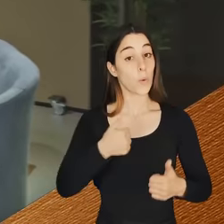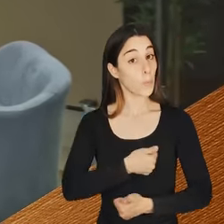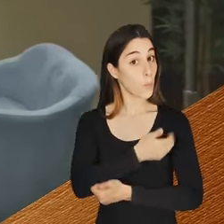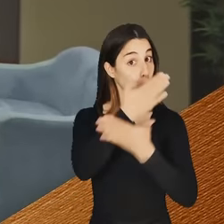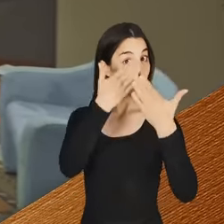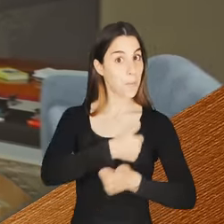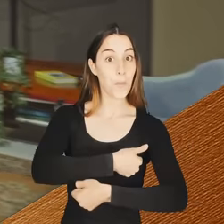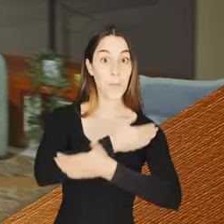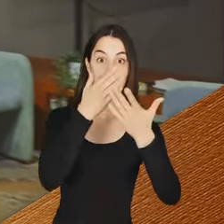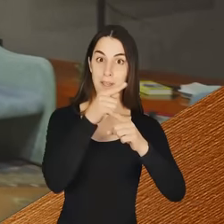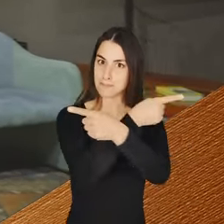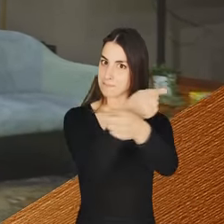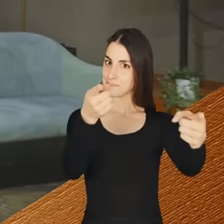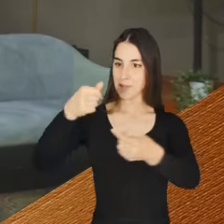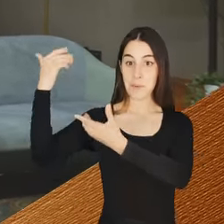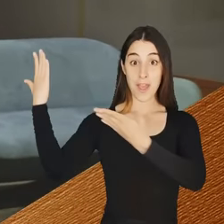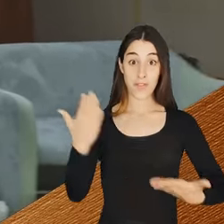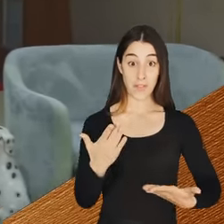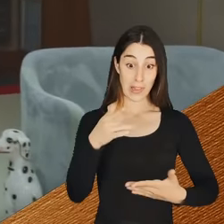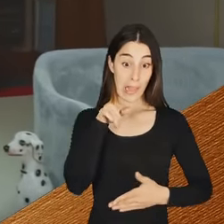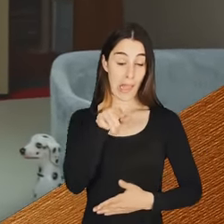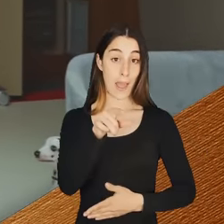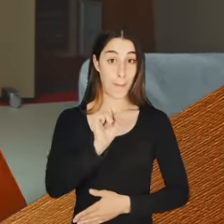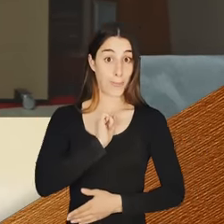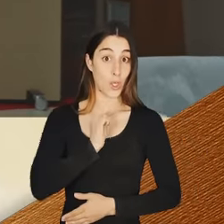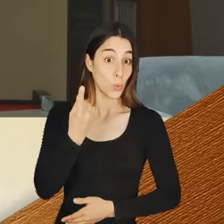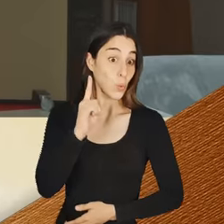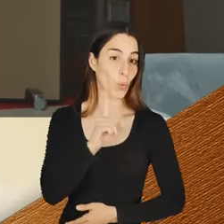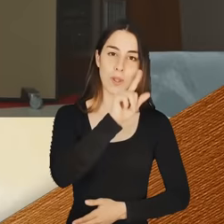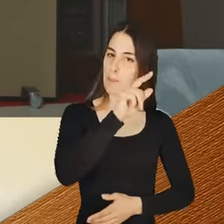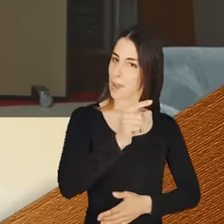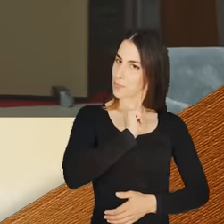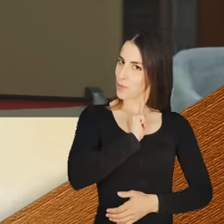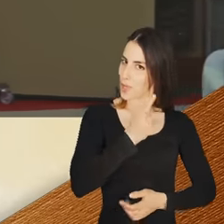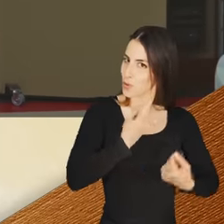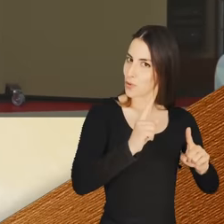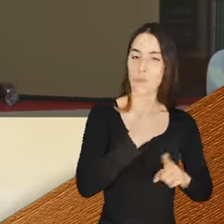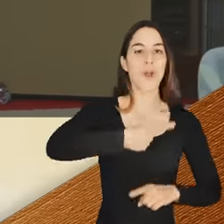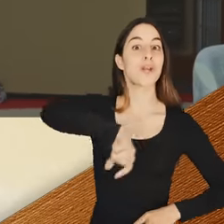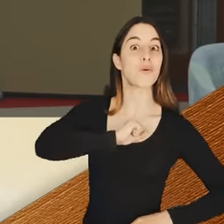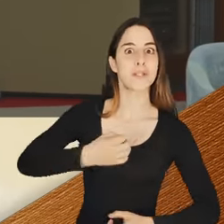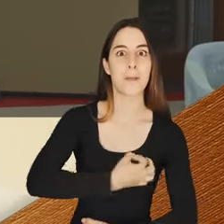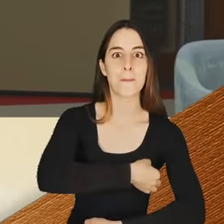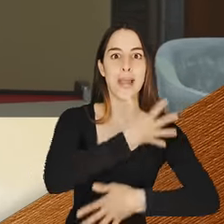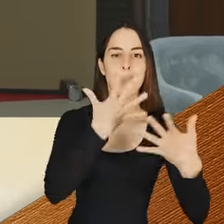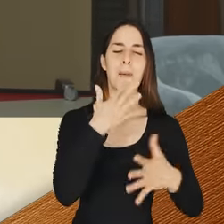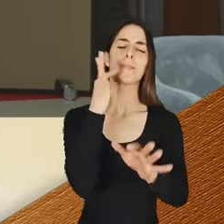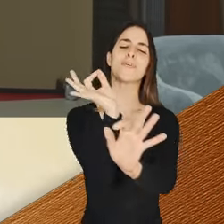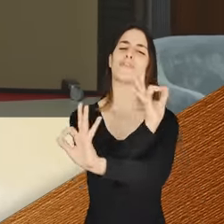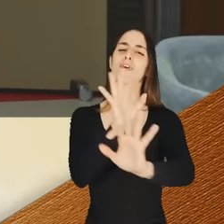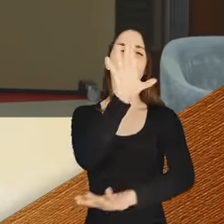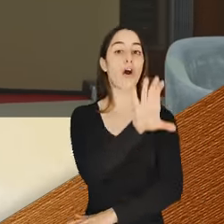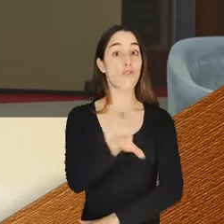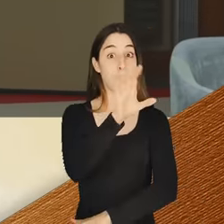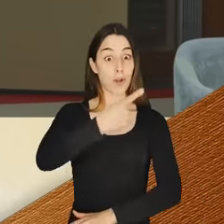bom dia. Sejam muito bem-vindos àquela que não é minha. Também não é minha. É a nossa manhã. Que bela forma de começar este